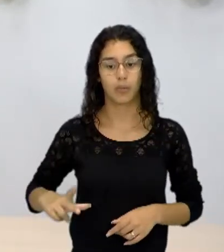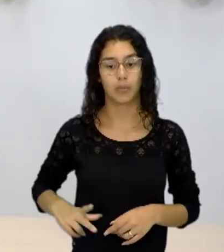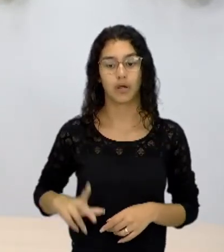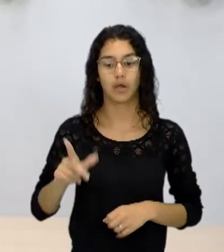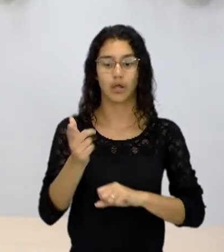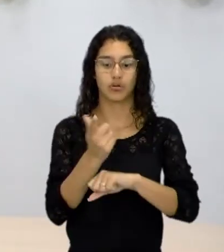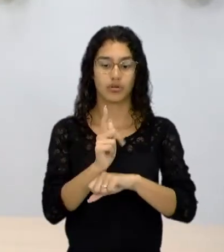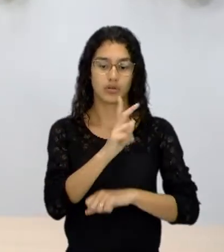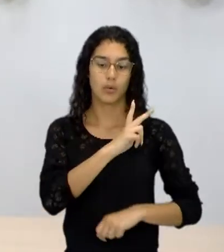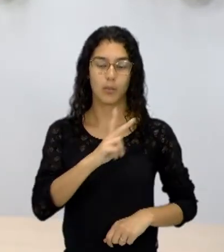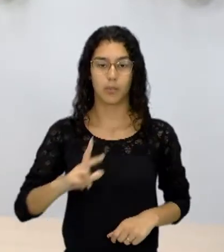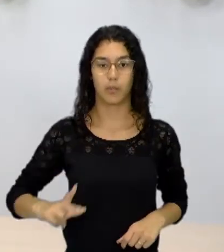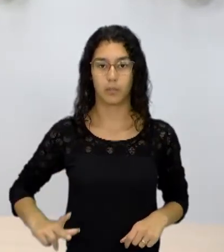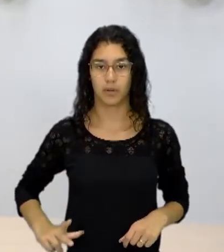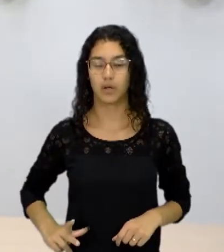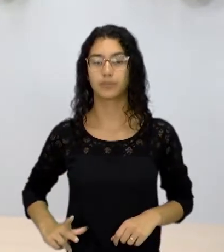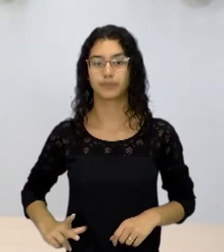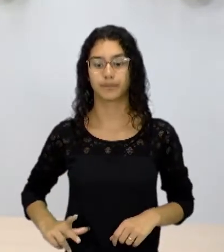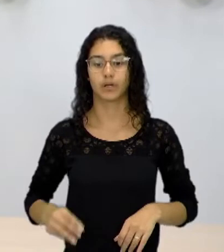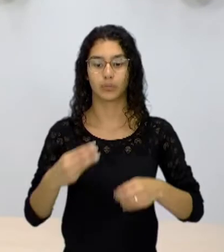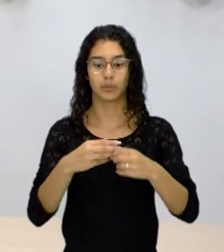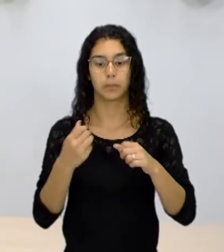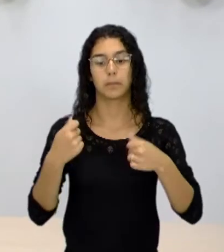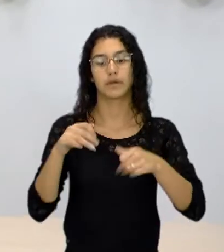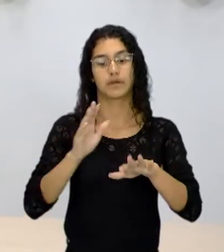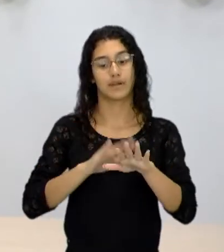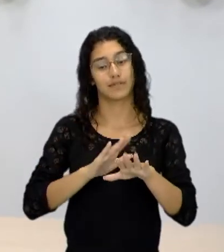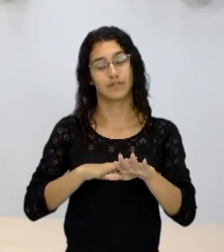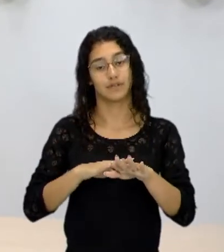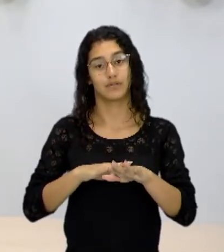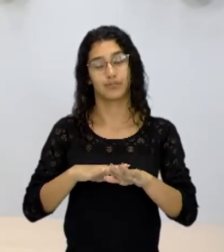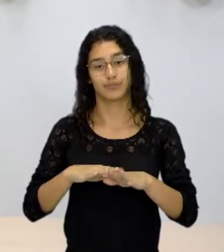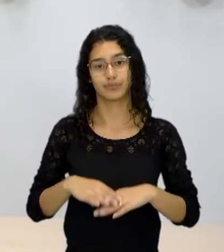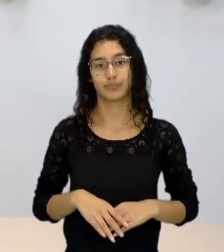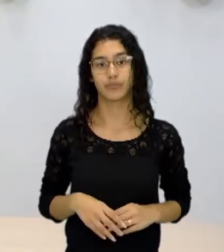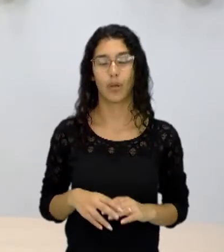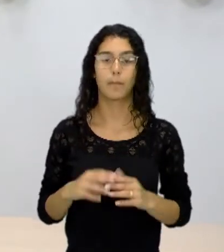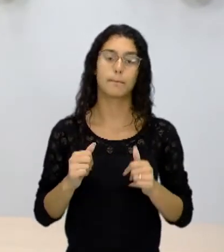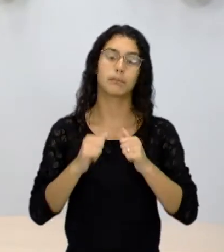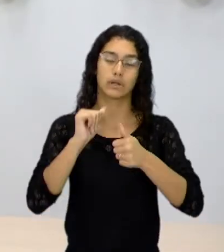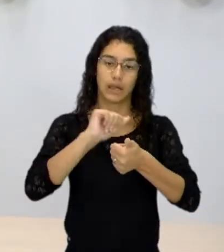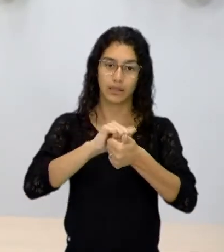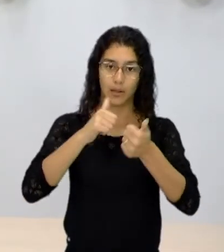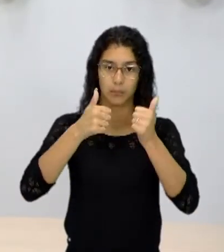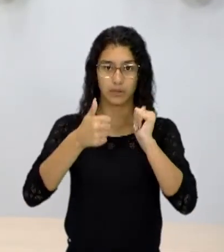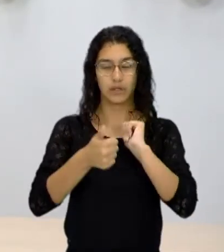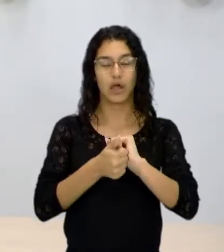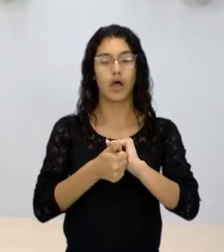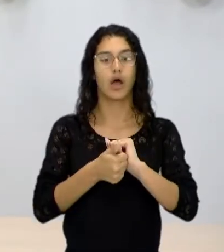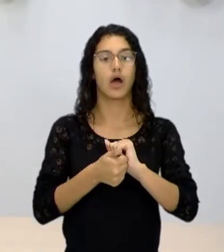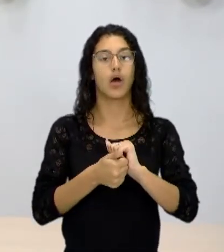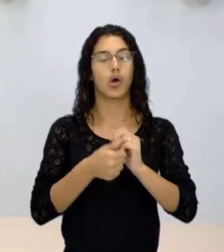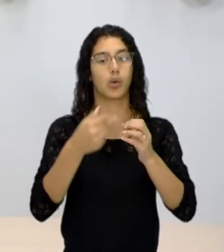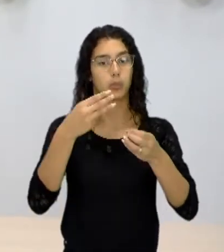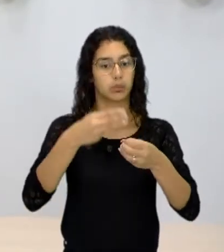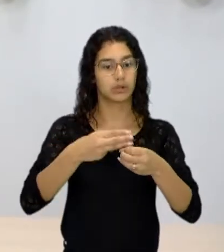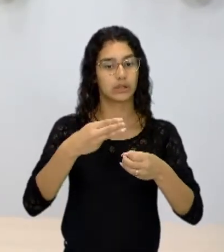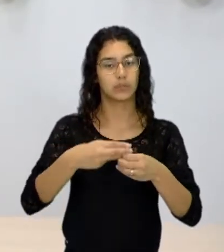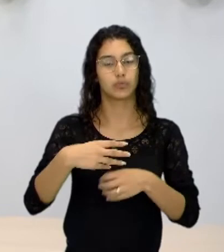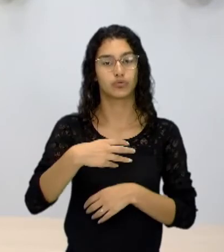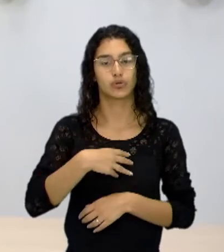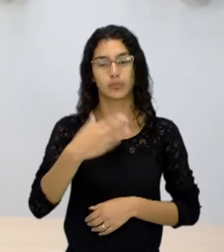gestão pública da cidade tem que tomar para poder adaptar a cidade a uma condição